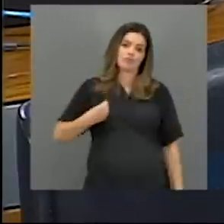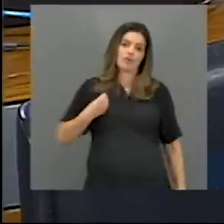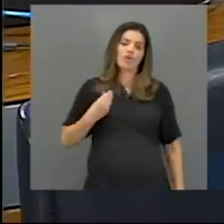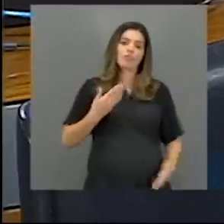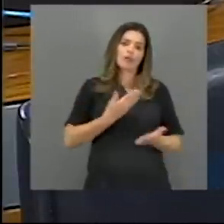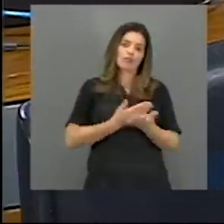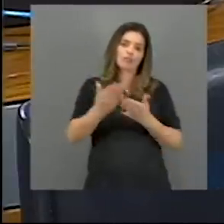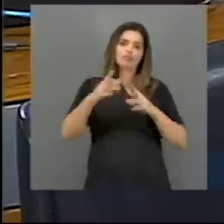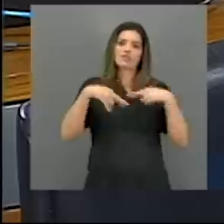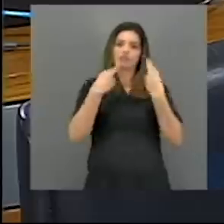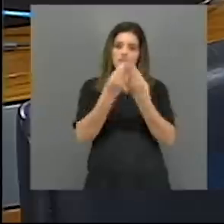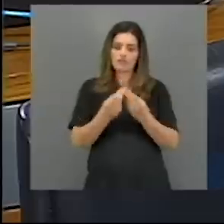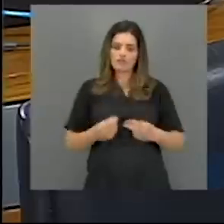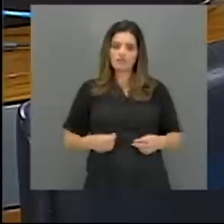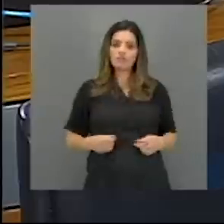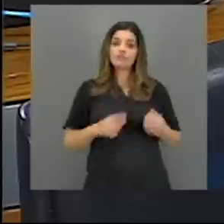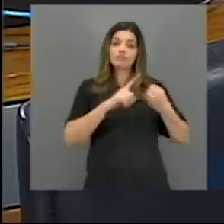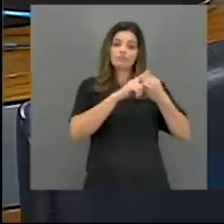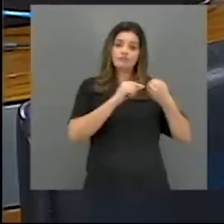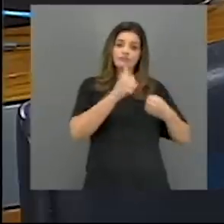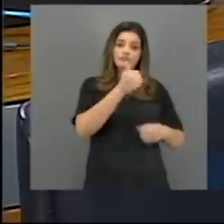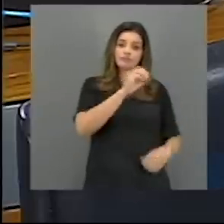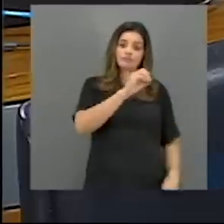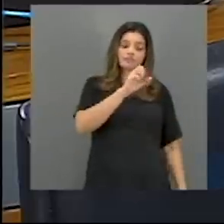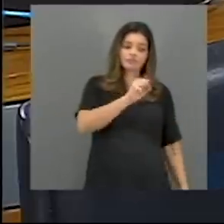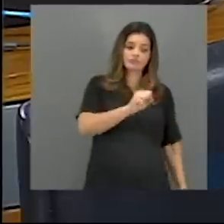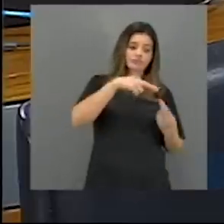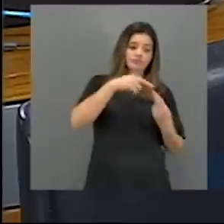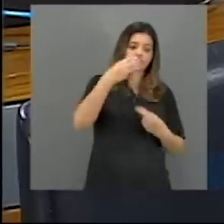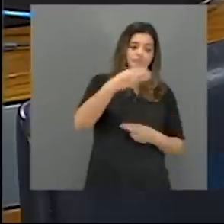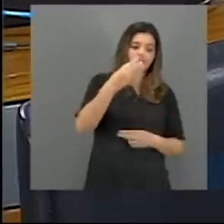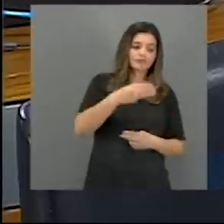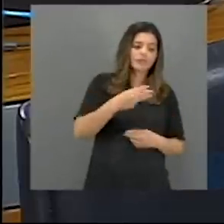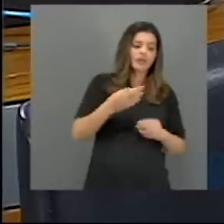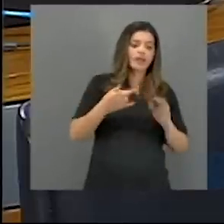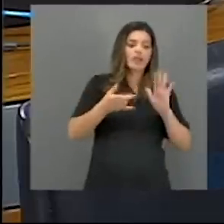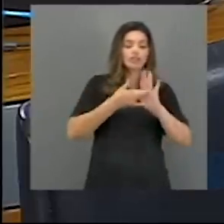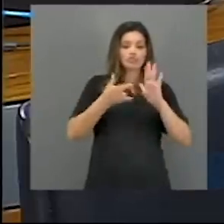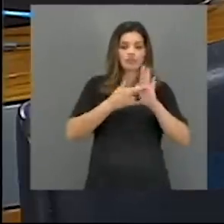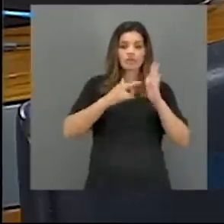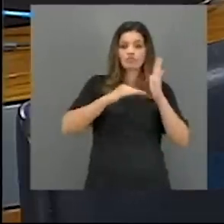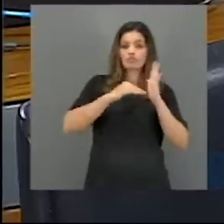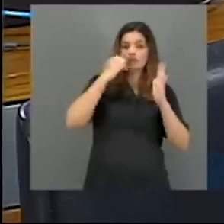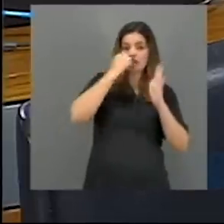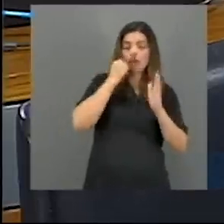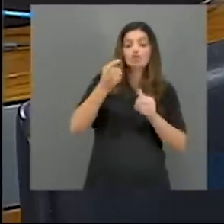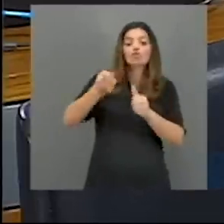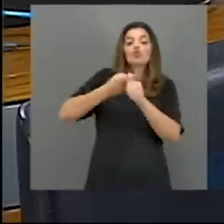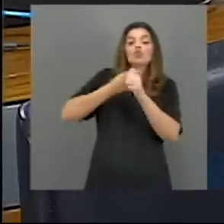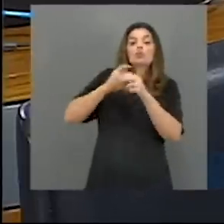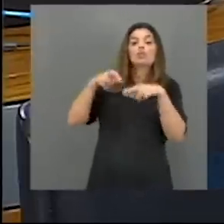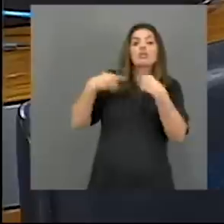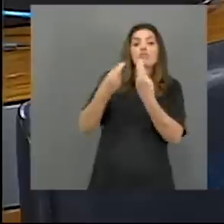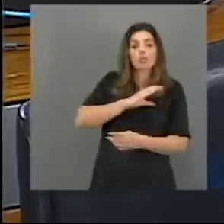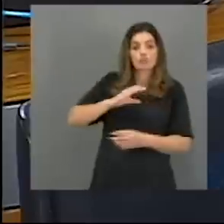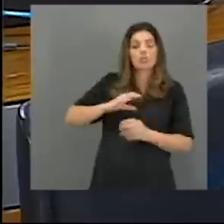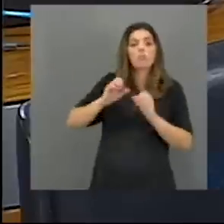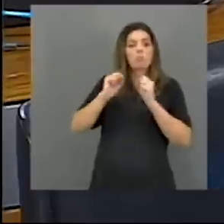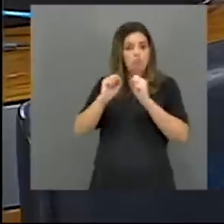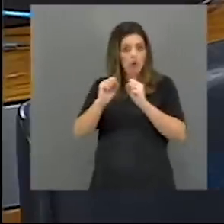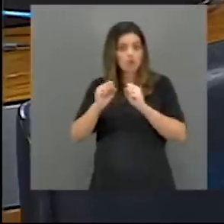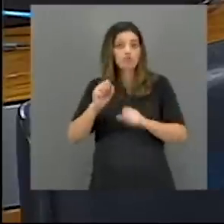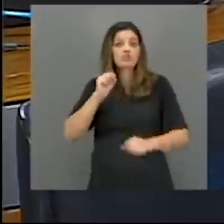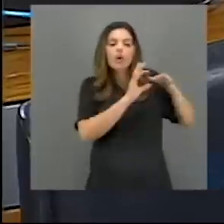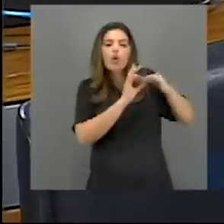reunião. A decisão se baseou no artigo 108, parágrafo 3º do regimento do Senado, que dispõe que a suspensão de reunião de comissão somente será permitida quando